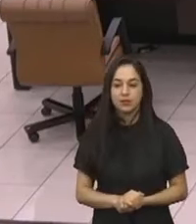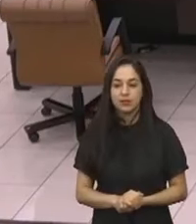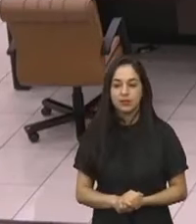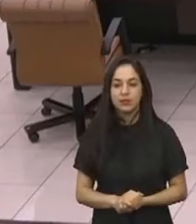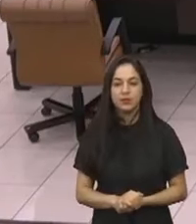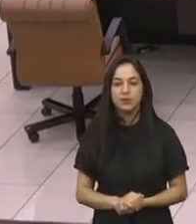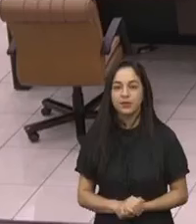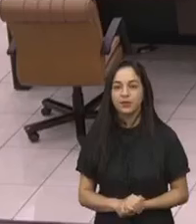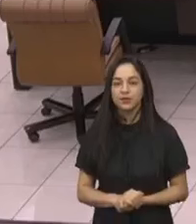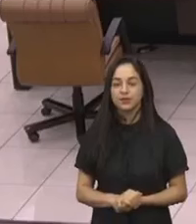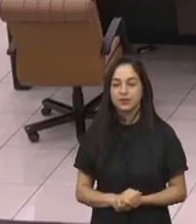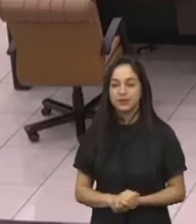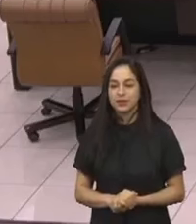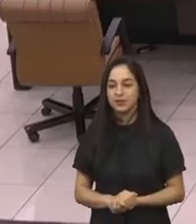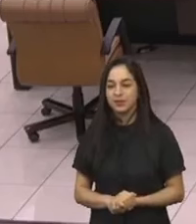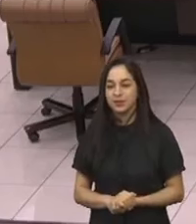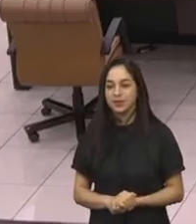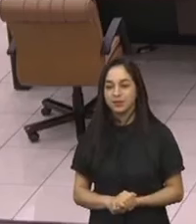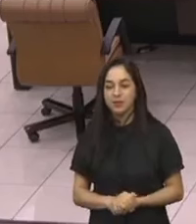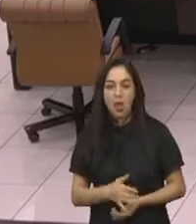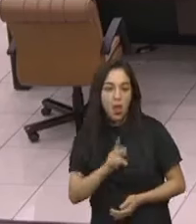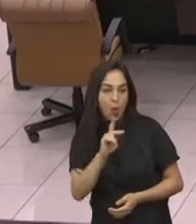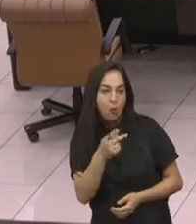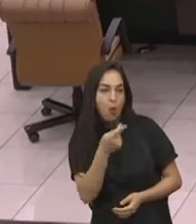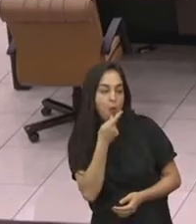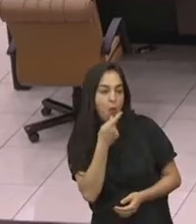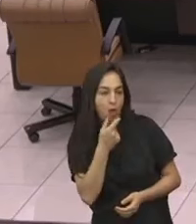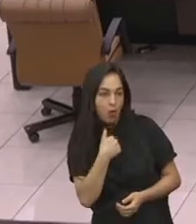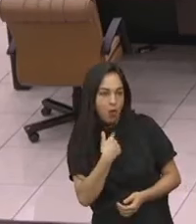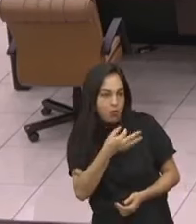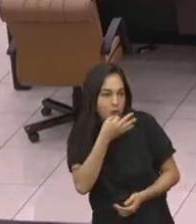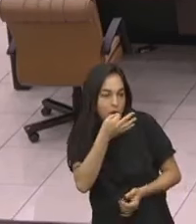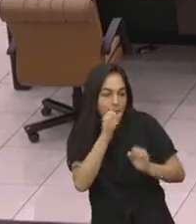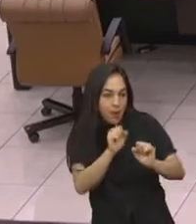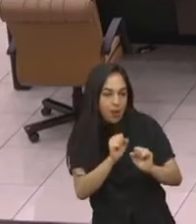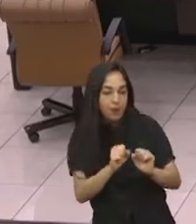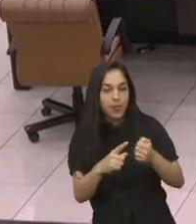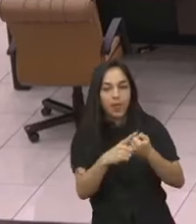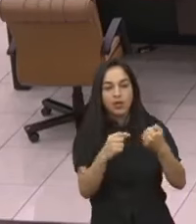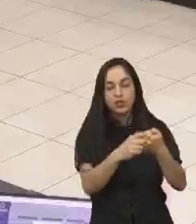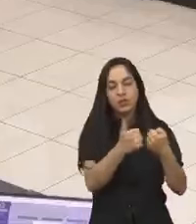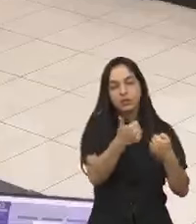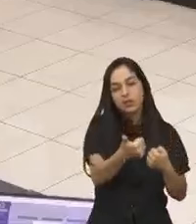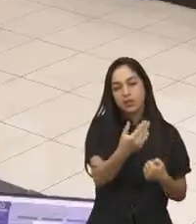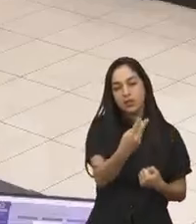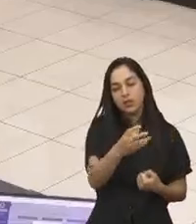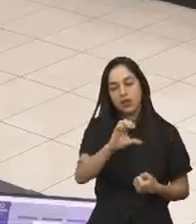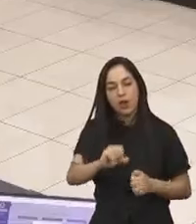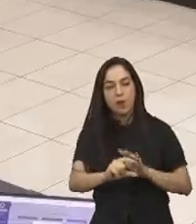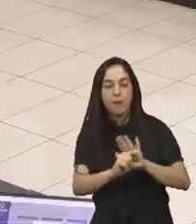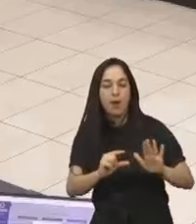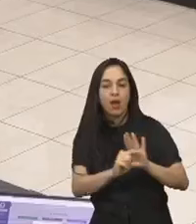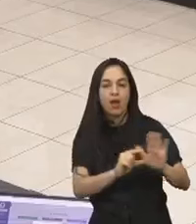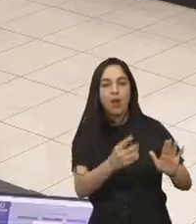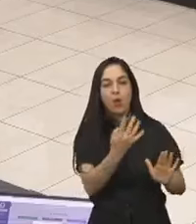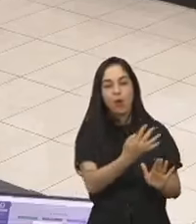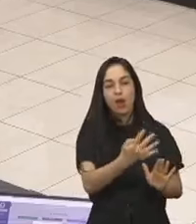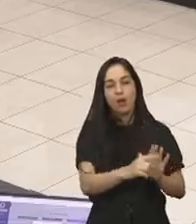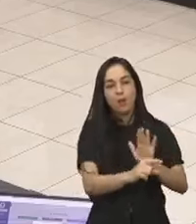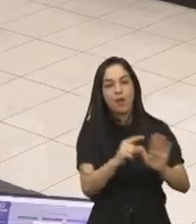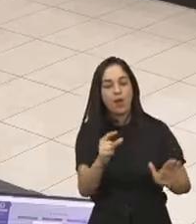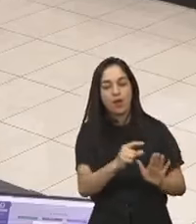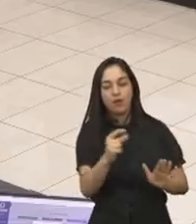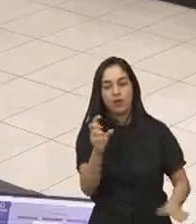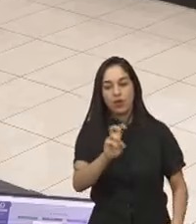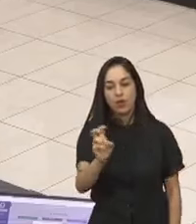Senhor presidente, pela ordem, o senhor me permite? Pois não. Está previsto no artigo 139, nos parágrafos 4º e